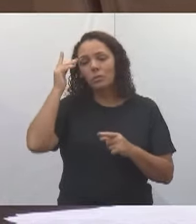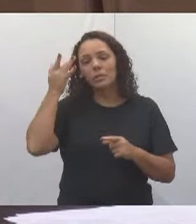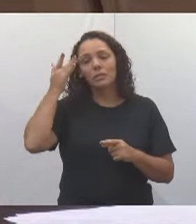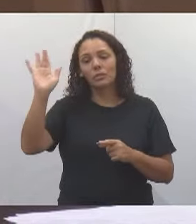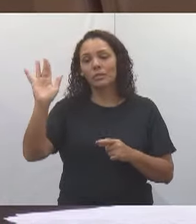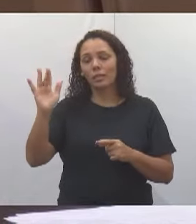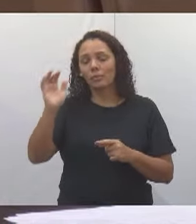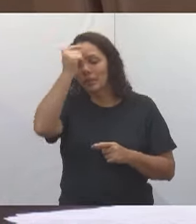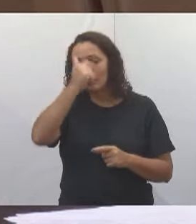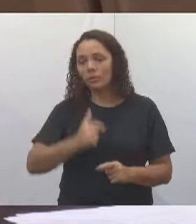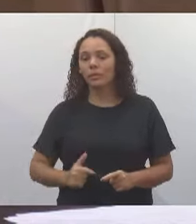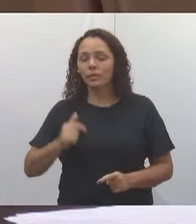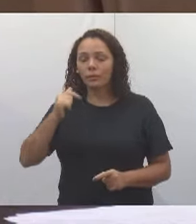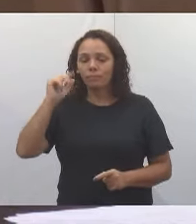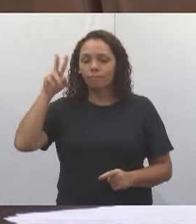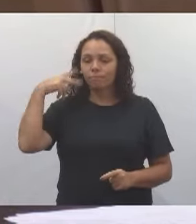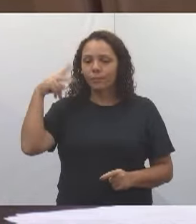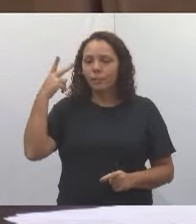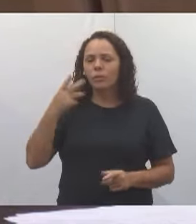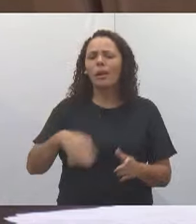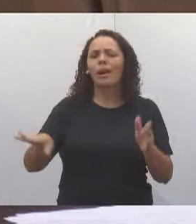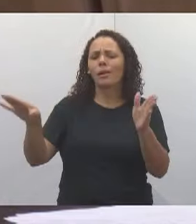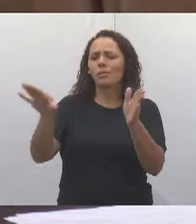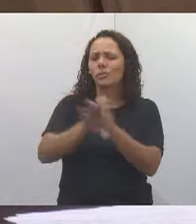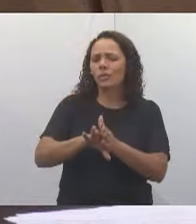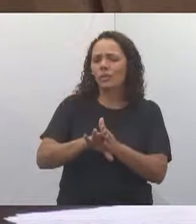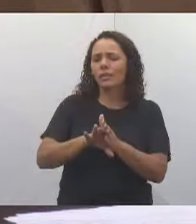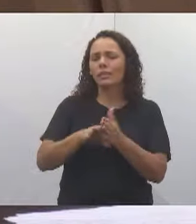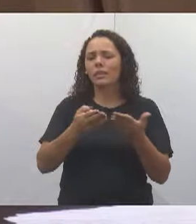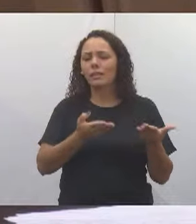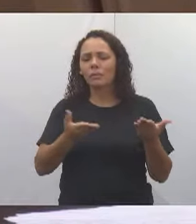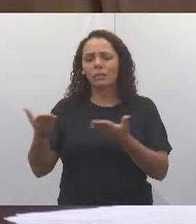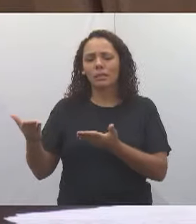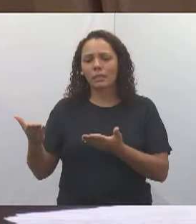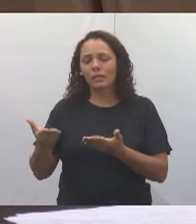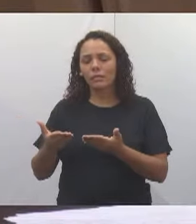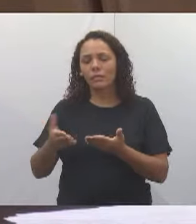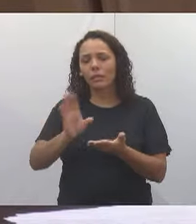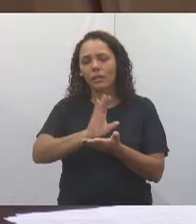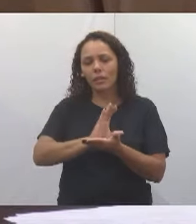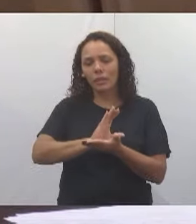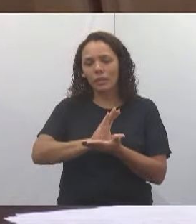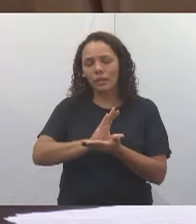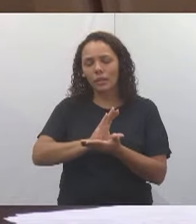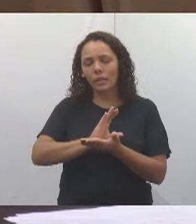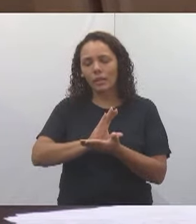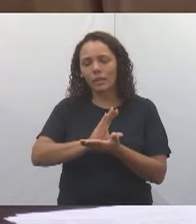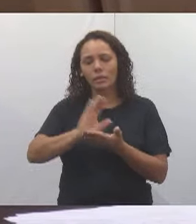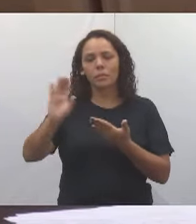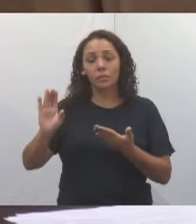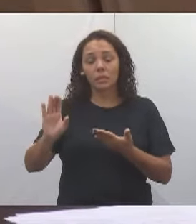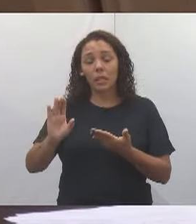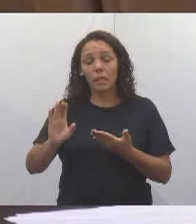meio simprão. Aí cheguei lá para levar 50 mil reais de emenda impositiva. Na época, a responsável do espaço